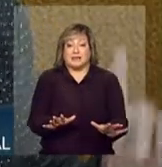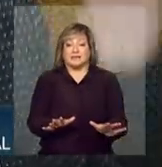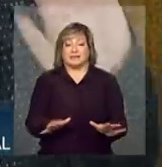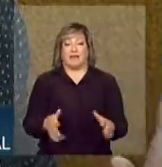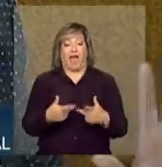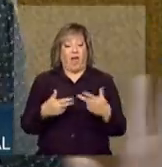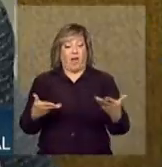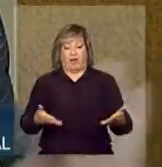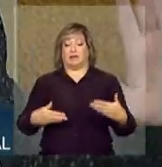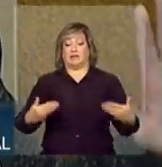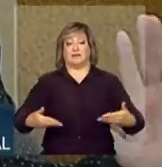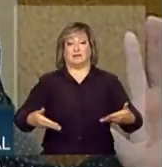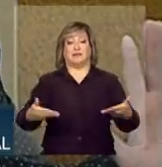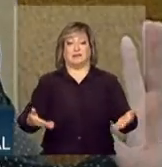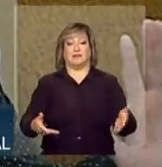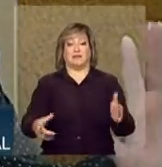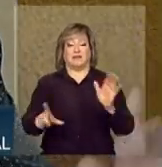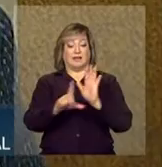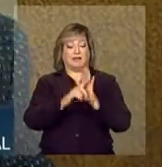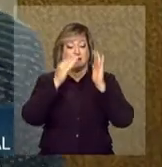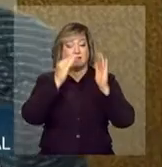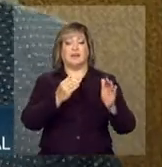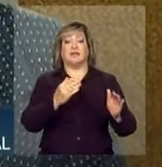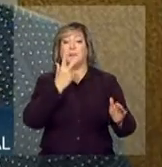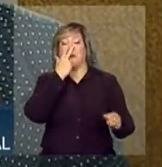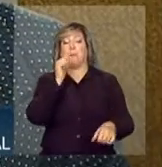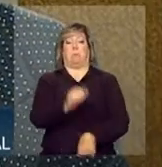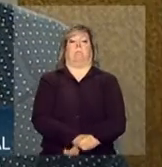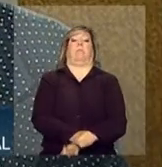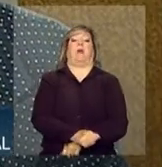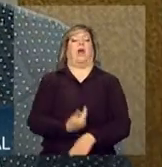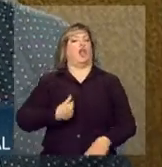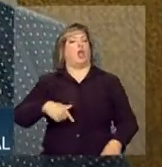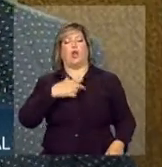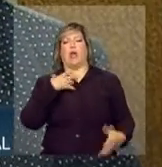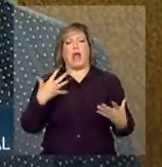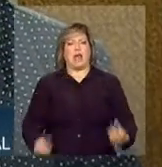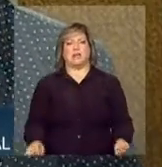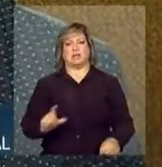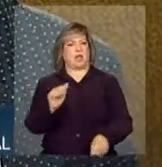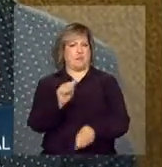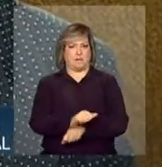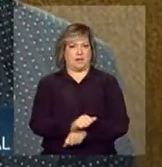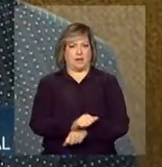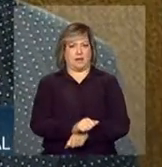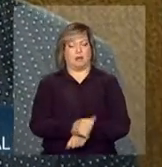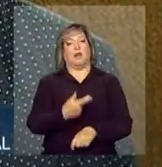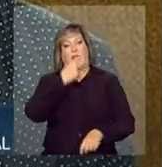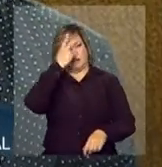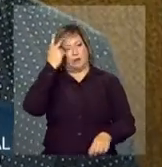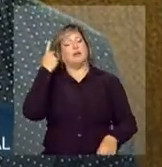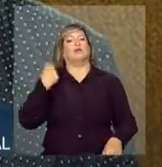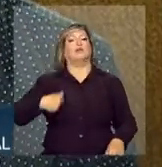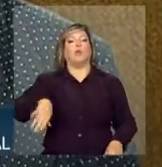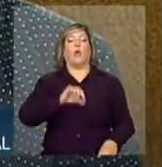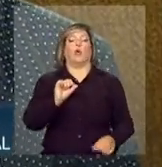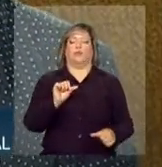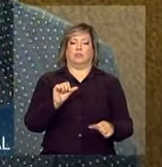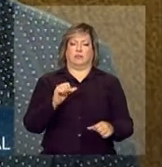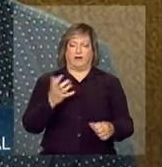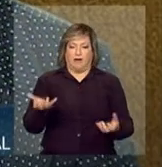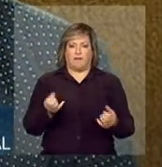coisas andam, cumprir a legislação significa não fazer nada. E nós não aceitamos não fazer nada. Portanto, esse esforço que nós estamos fazendo de mudar o marco